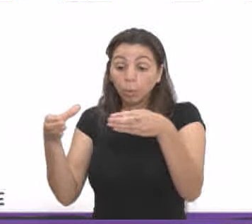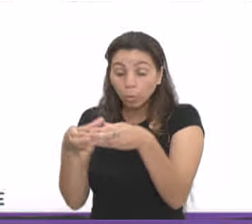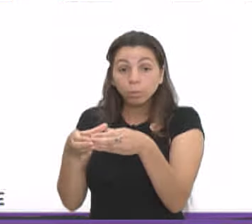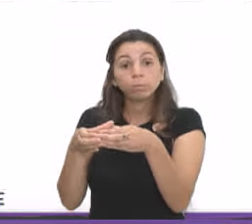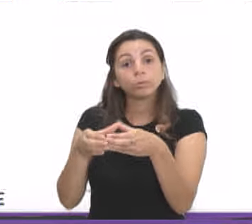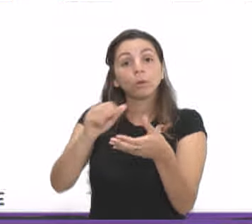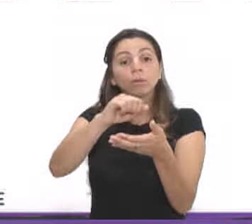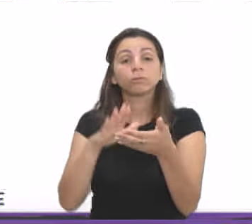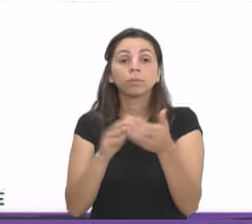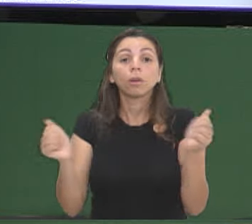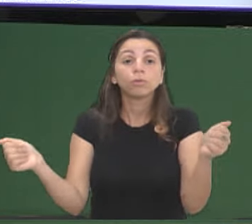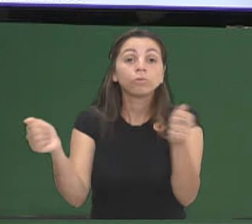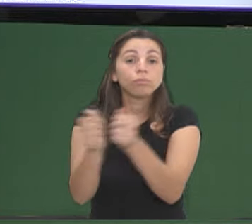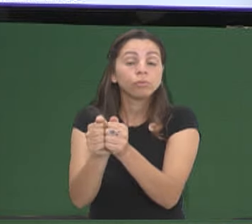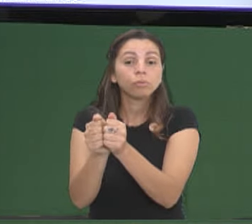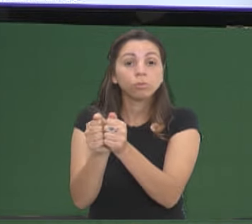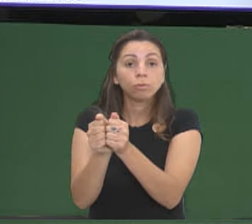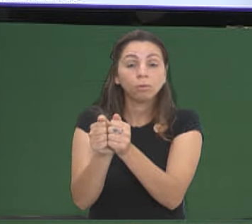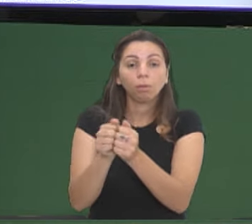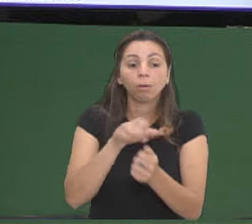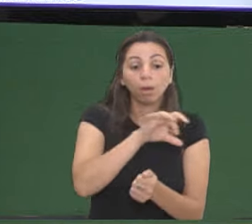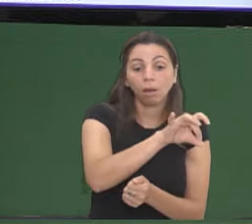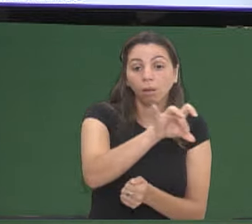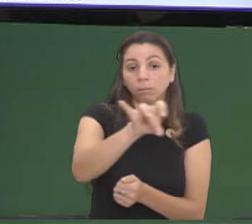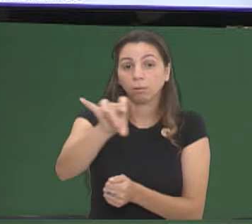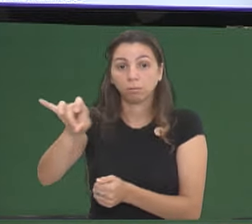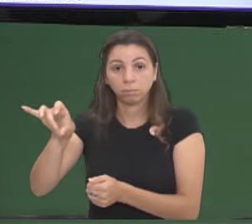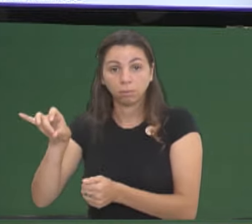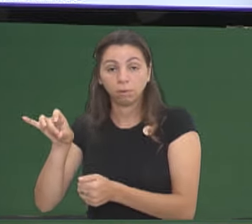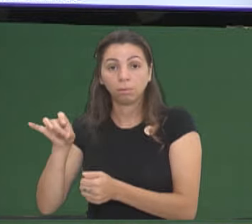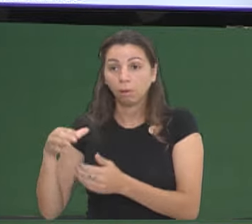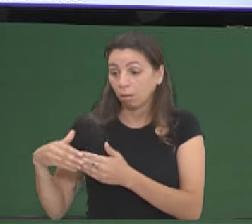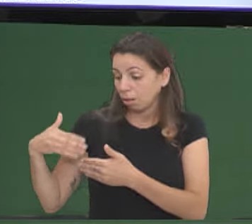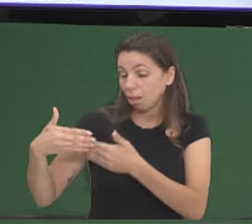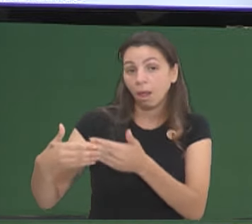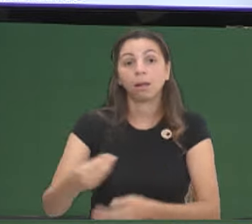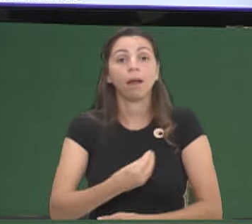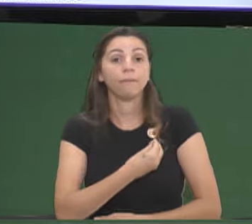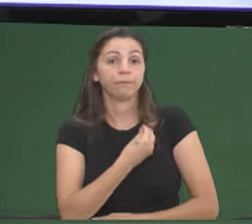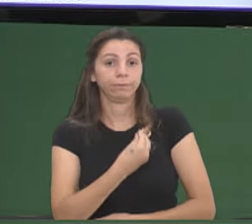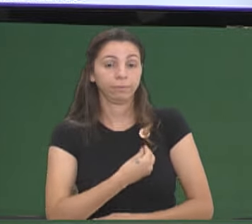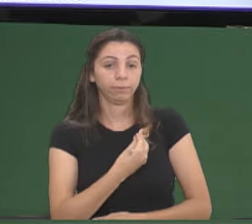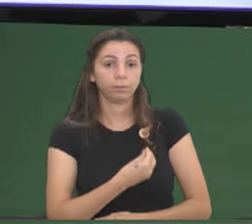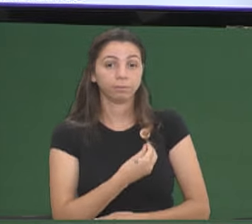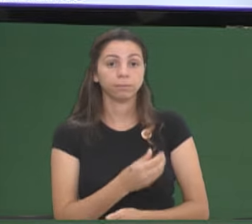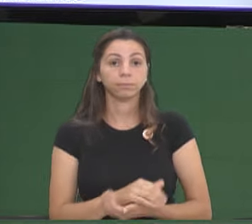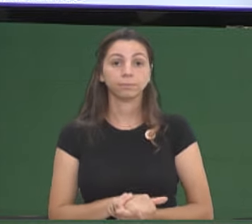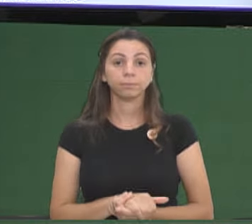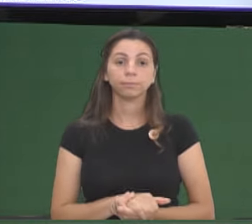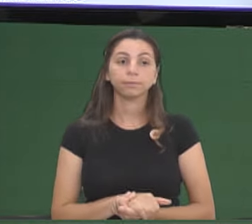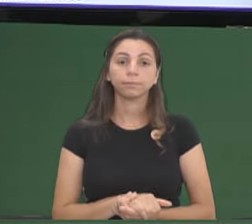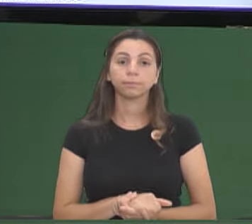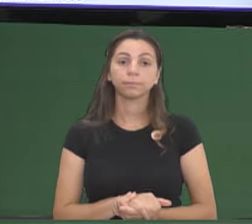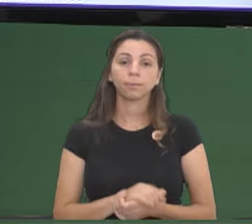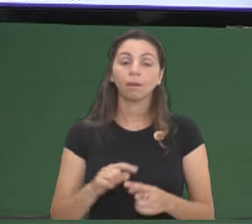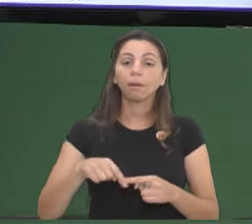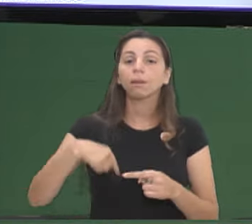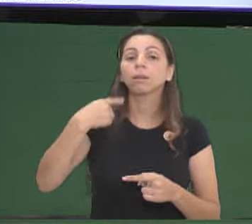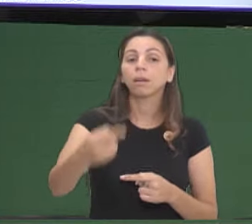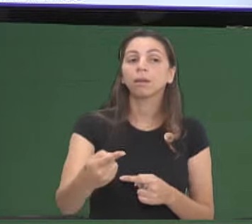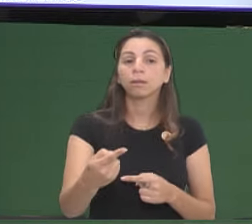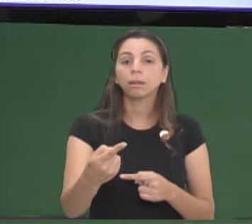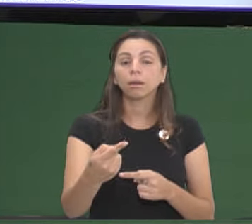coletivo, cada um desempenhando um papel. E eles levam isso para a vida deles, né? Para a nossa vida. E depois vai ser